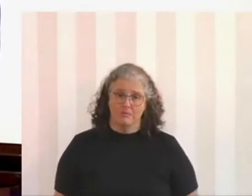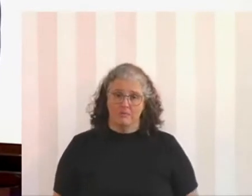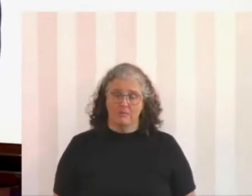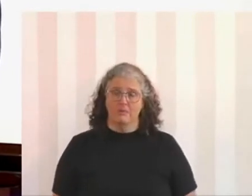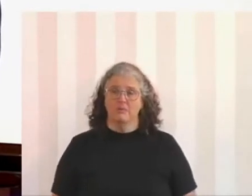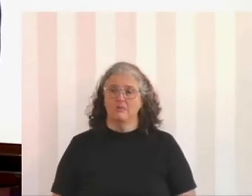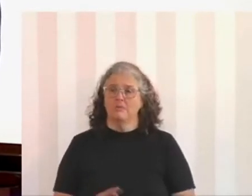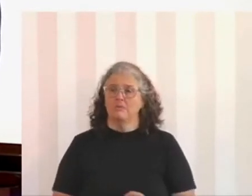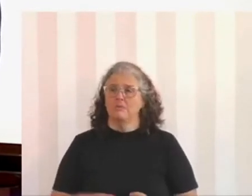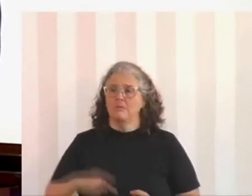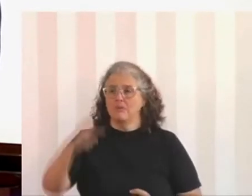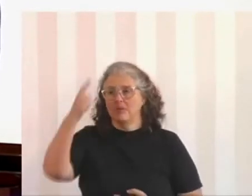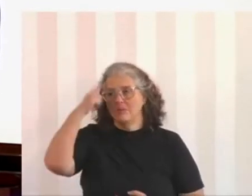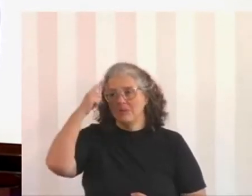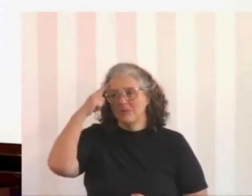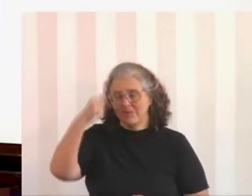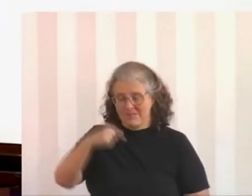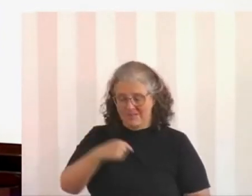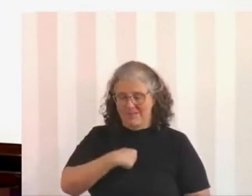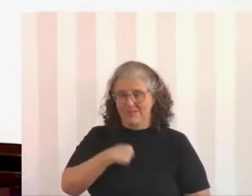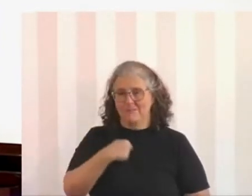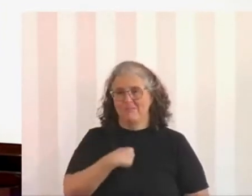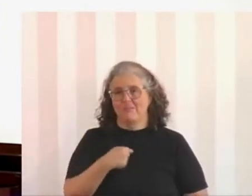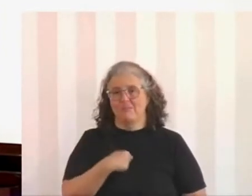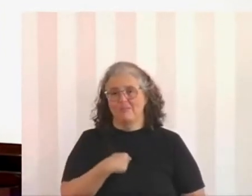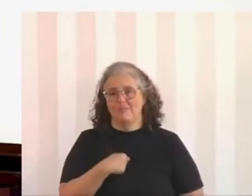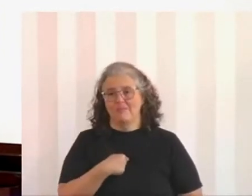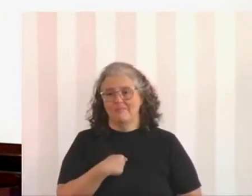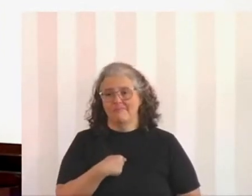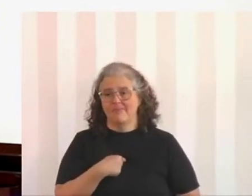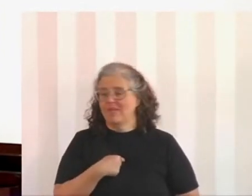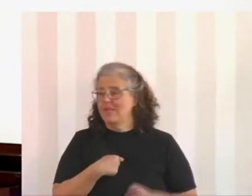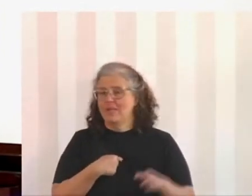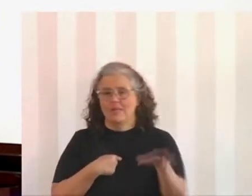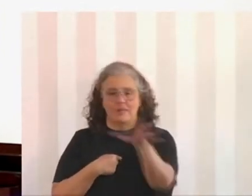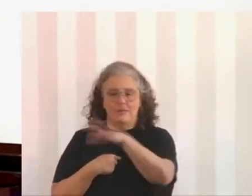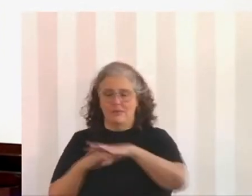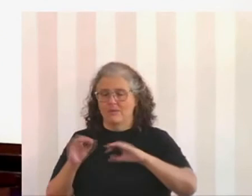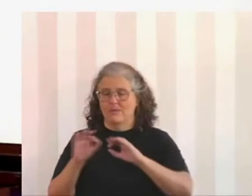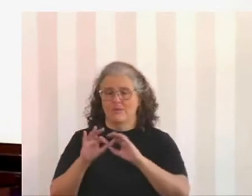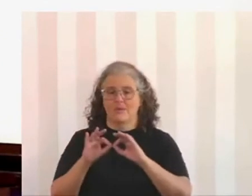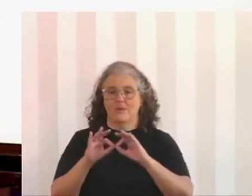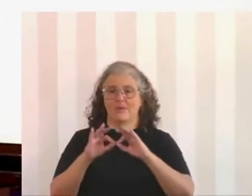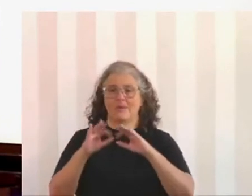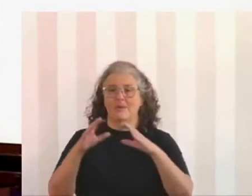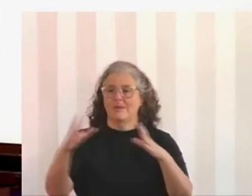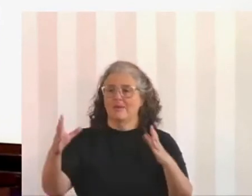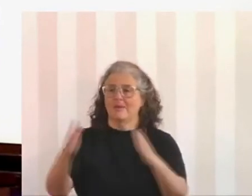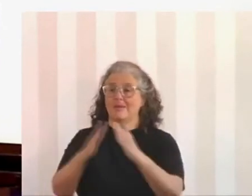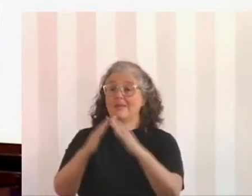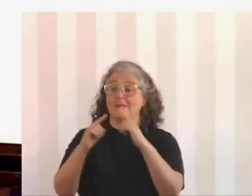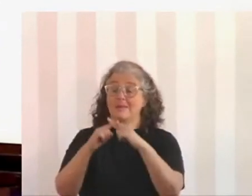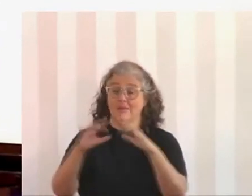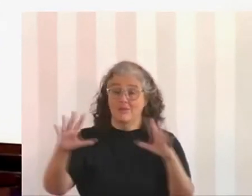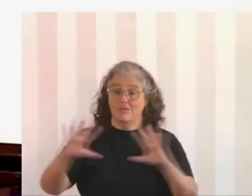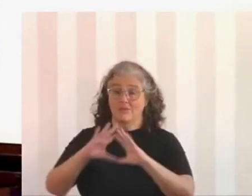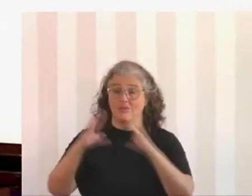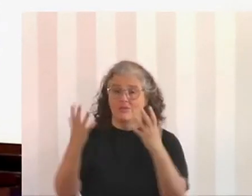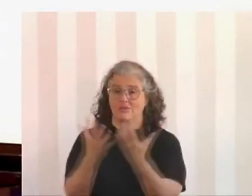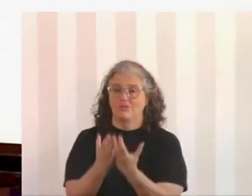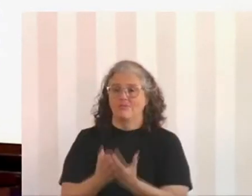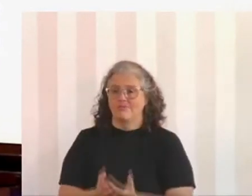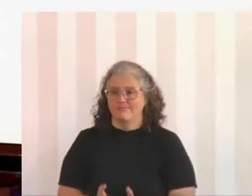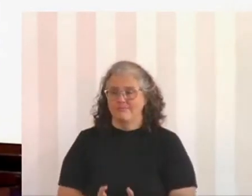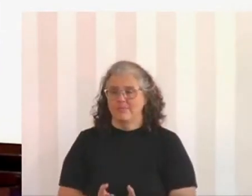eu estou pensando em mim e não na comunidade. Se eu penso na comunidade, o